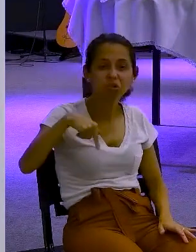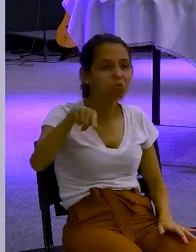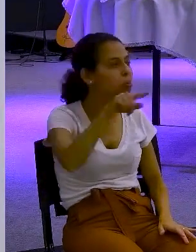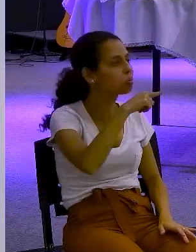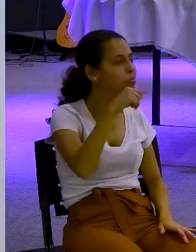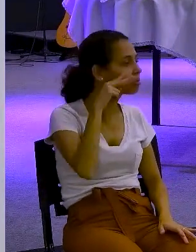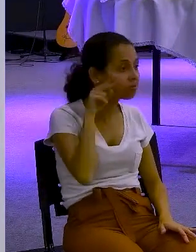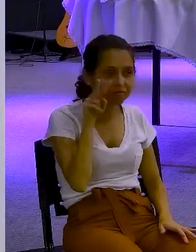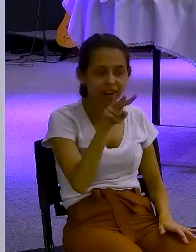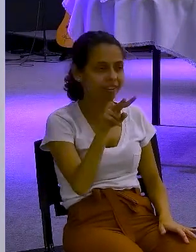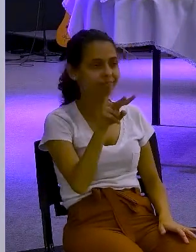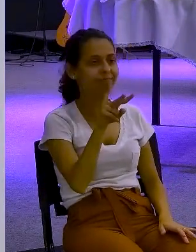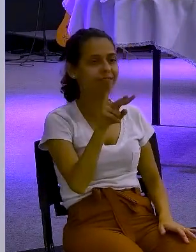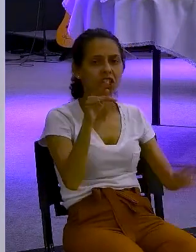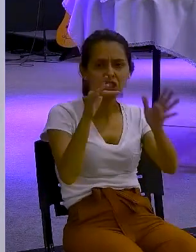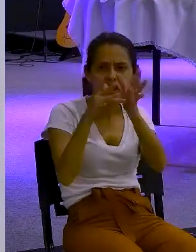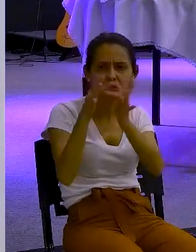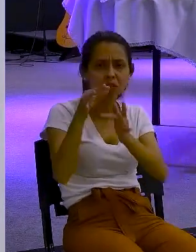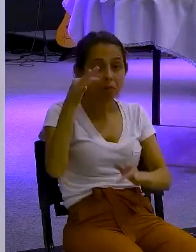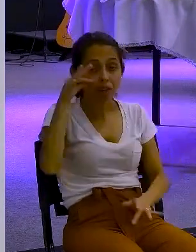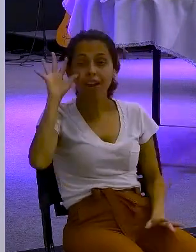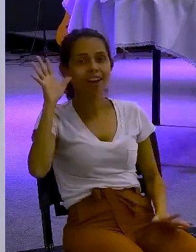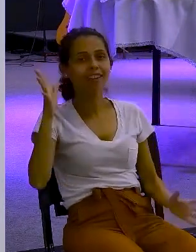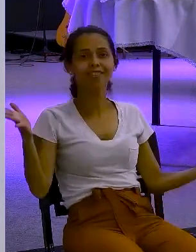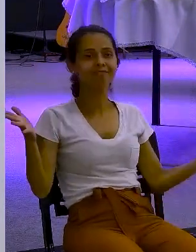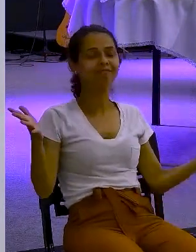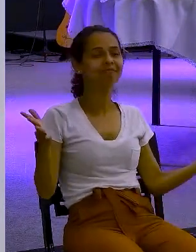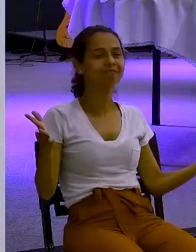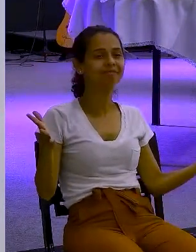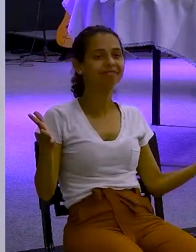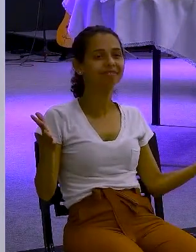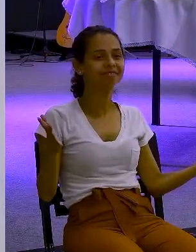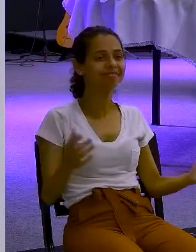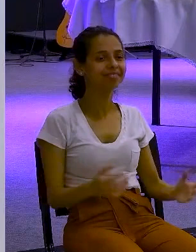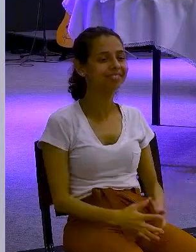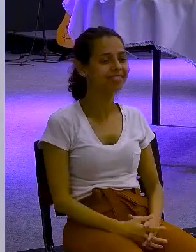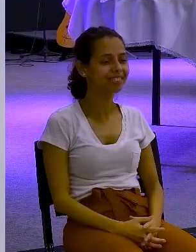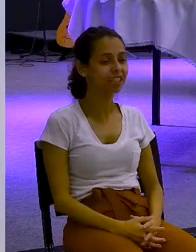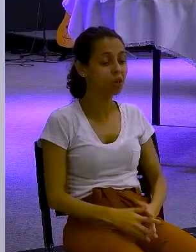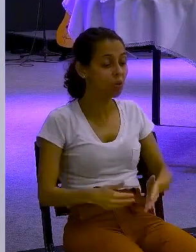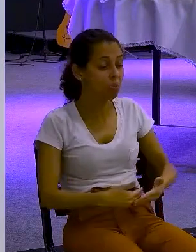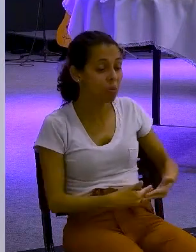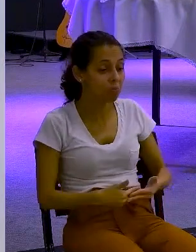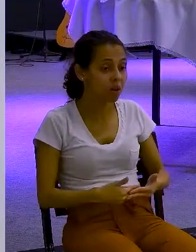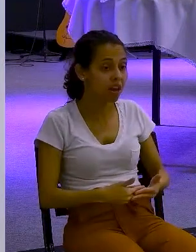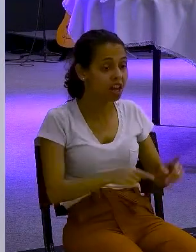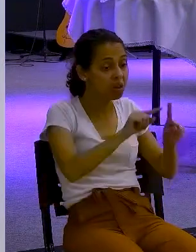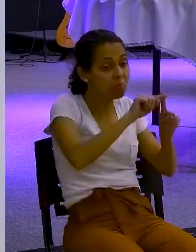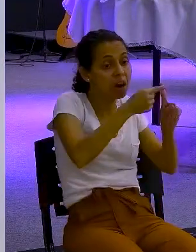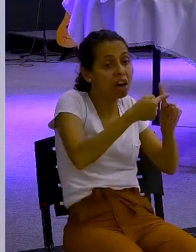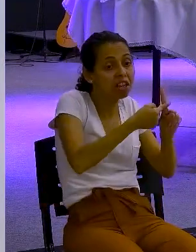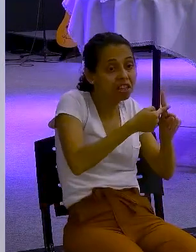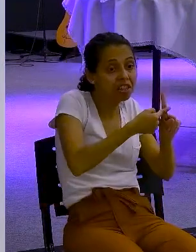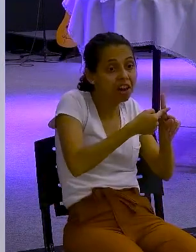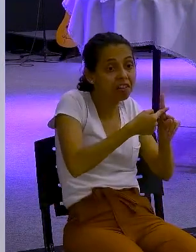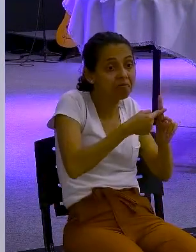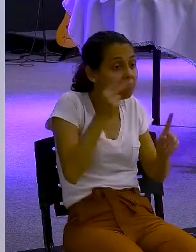Jesus está presente. O bebê no ventre notou isso.